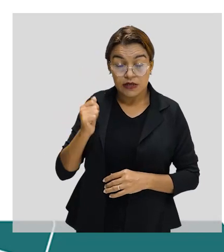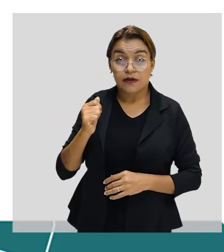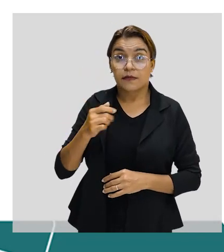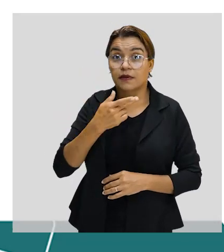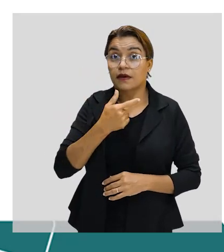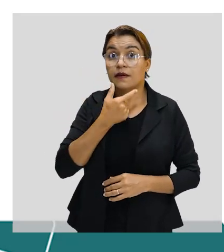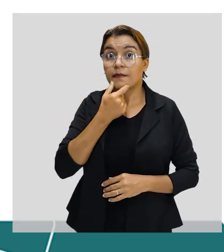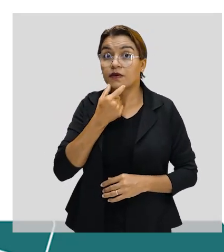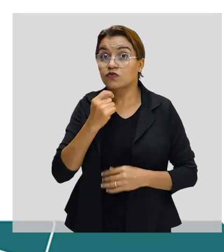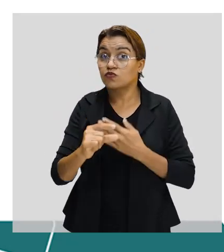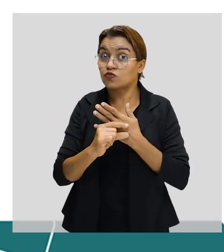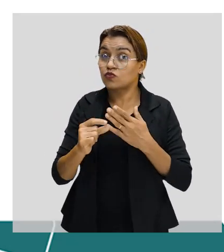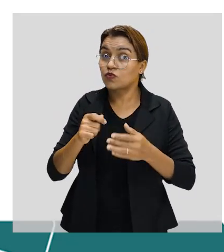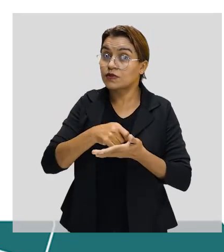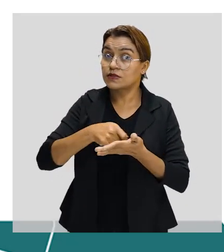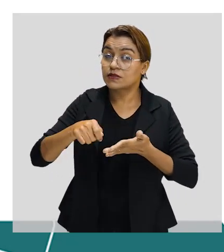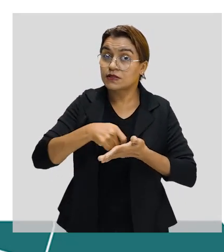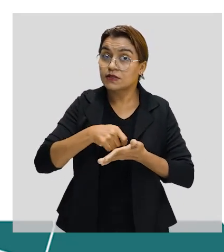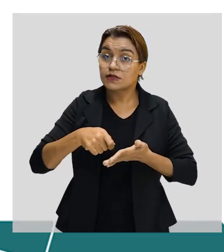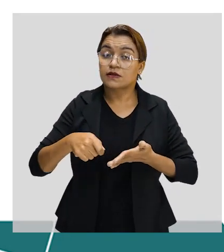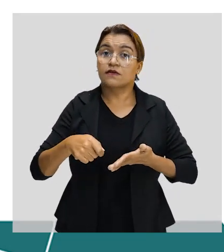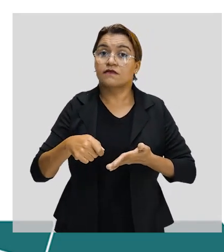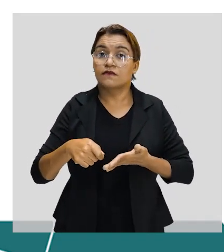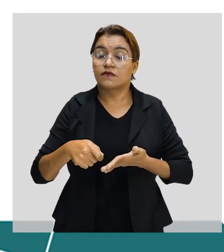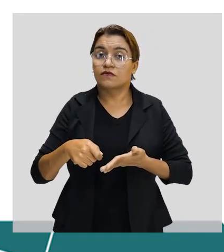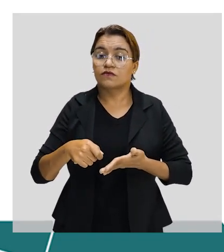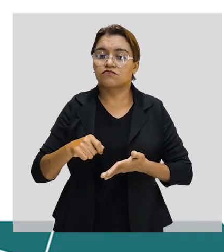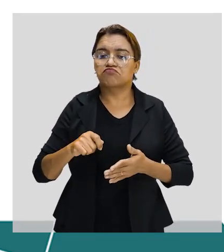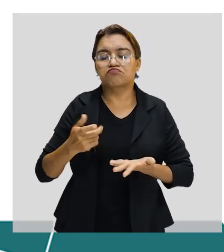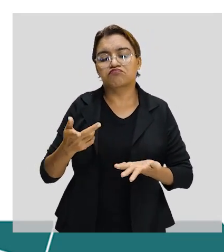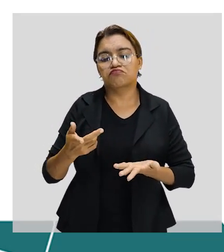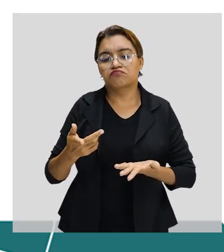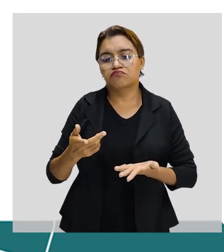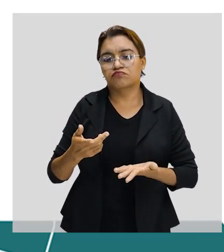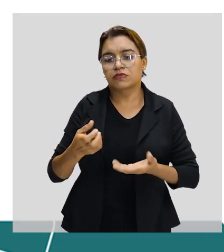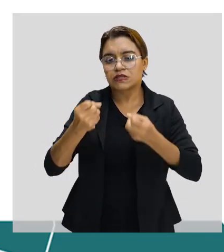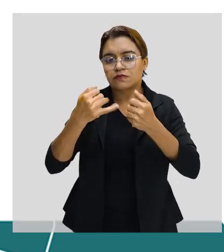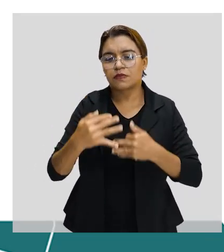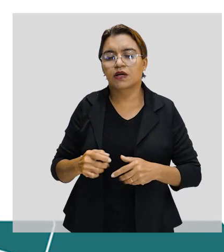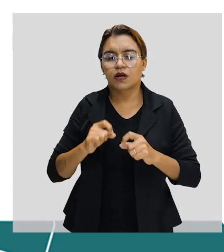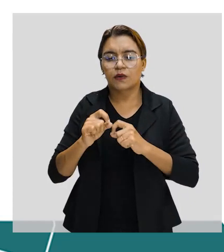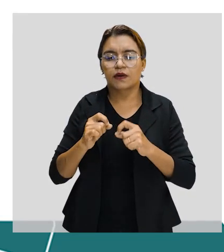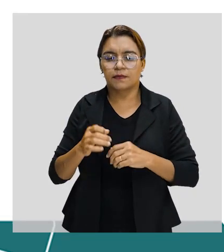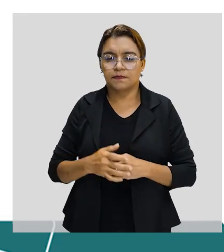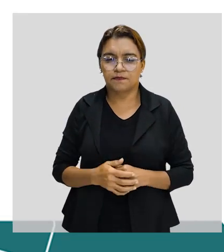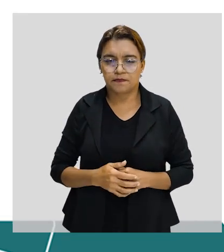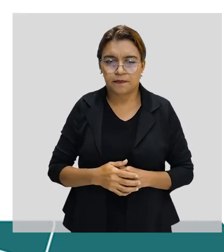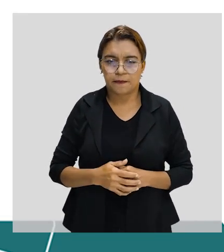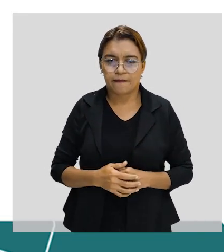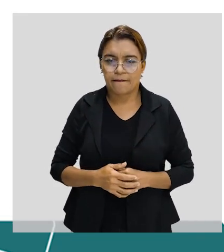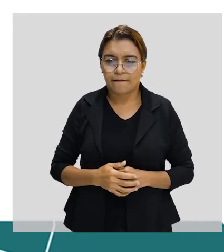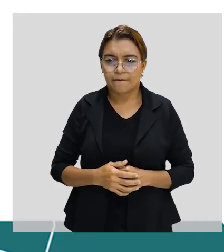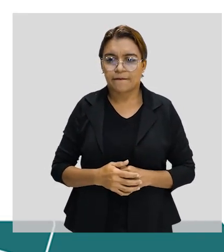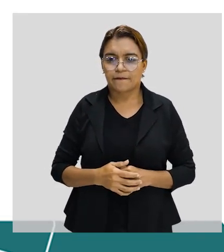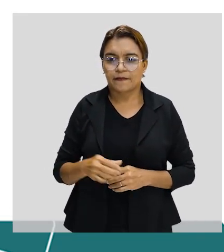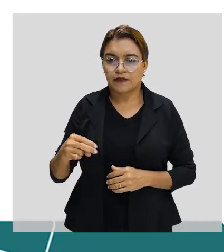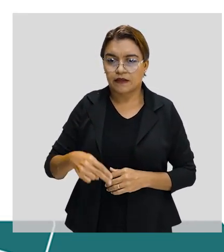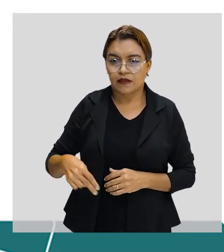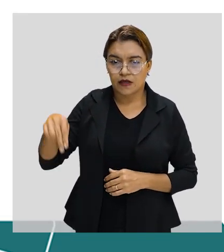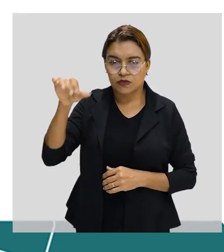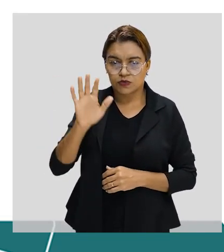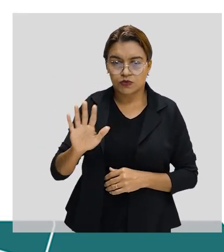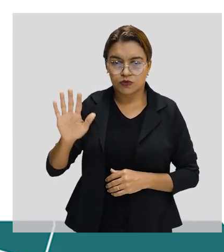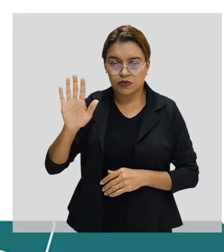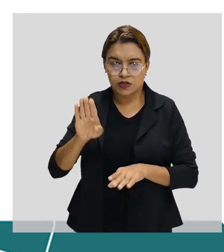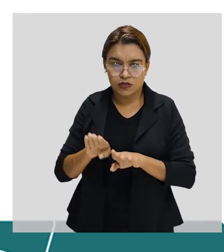bom? E do que trata. Lembrando que é dessa época, tá, gente? Nacionalismo